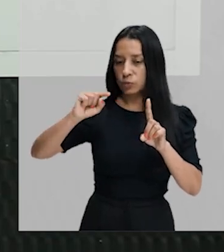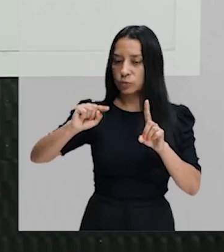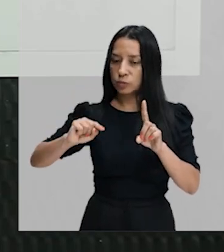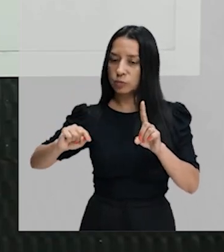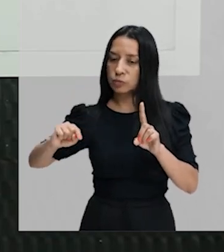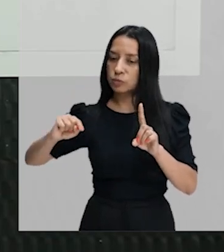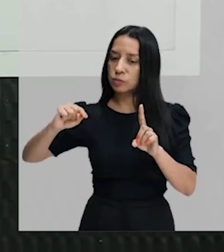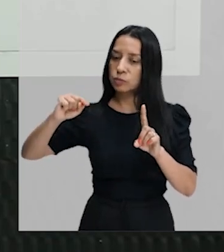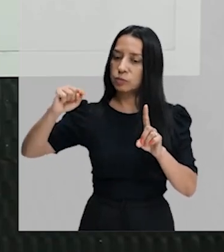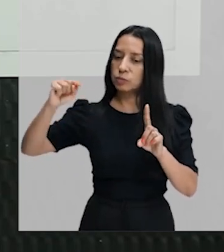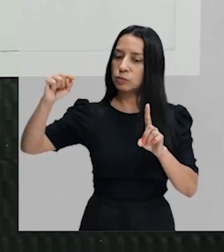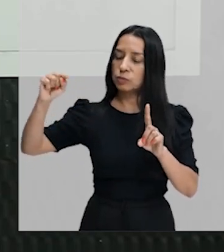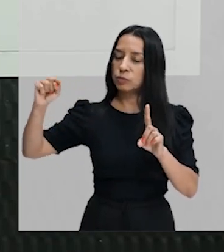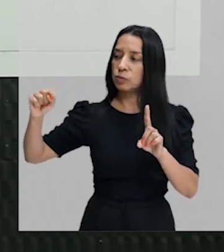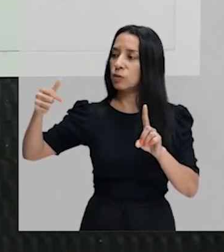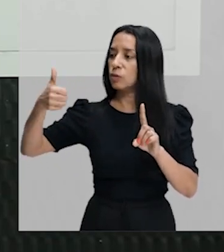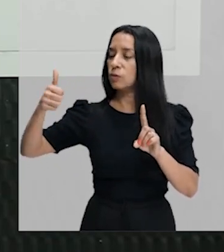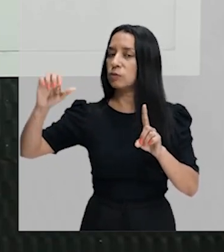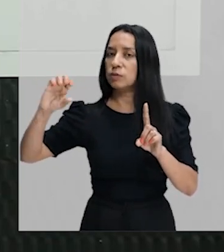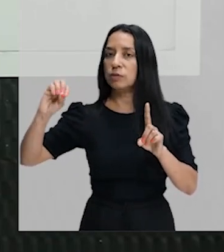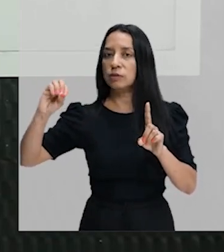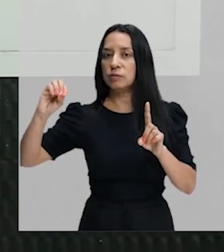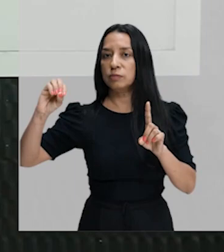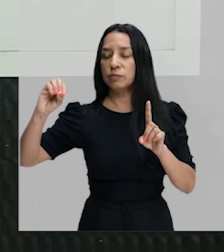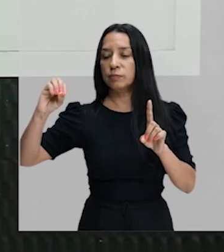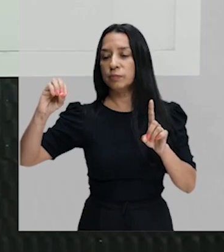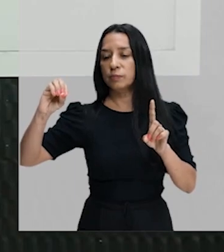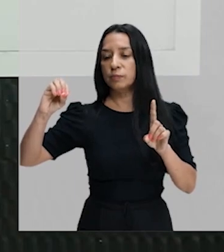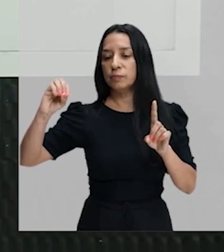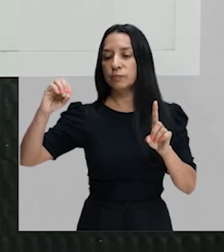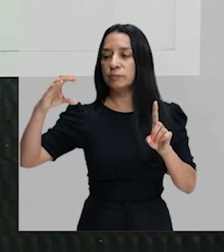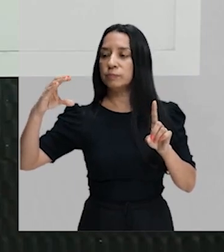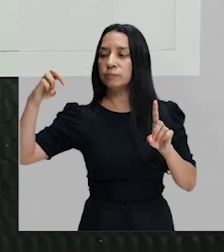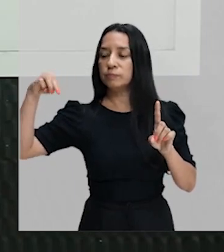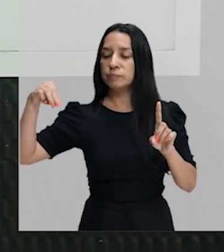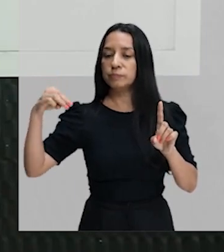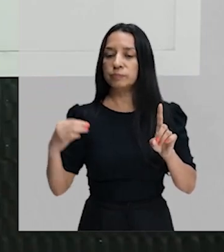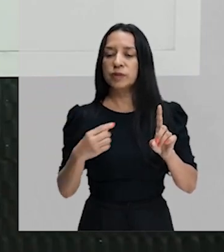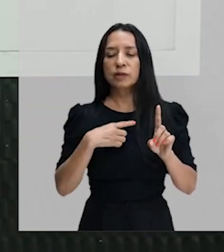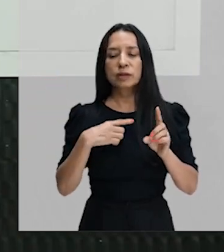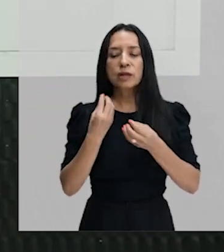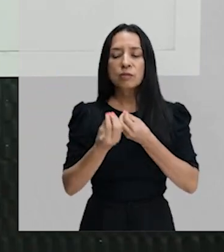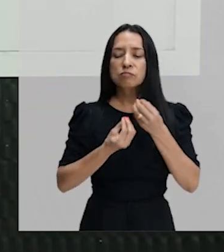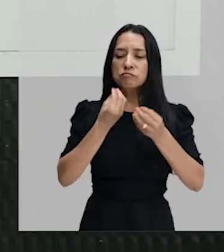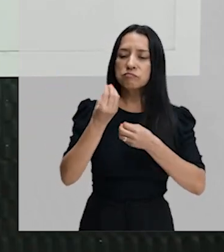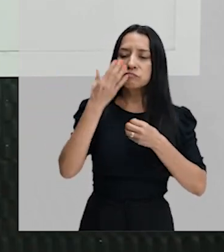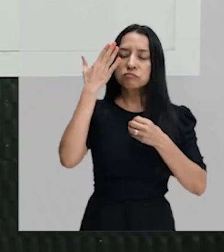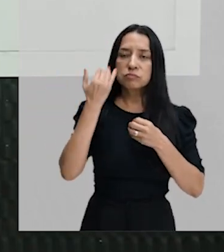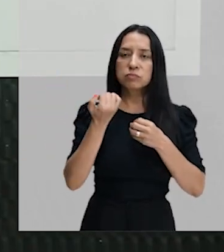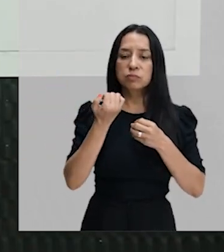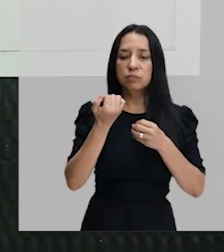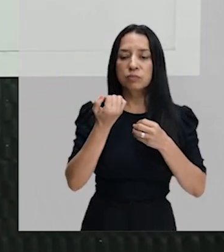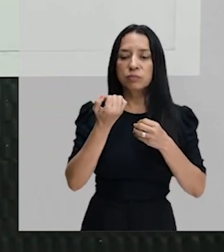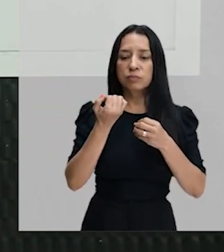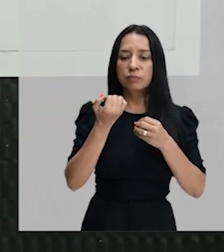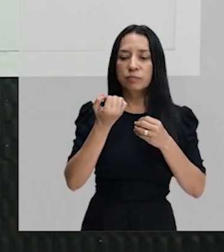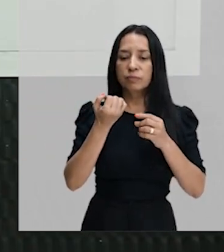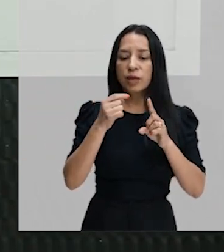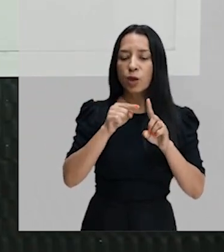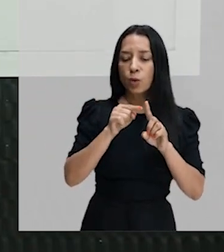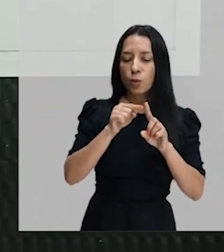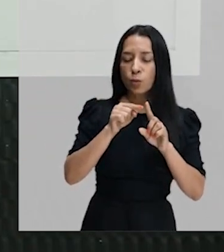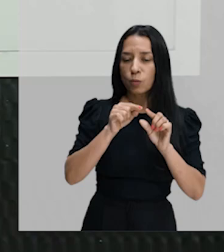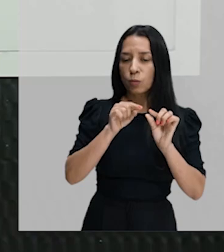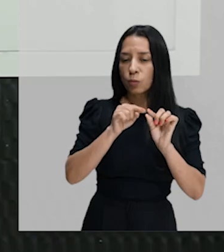mais alto nós temos o 10 cm tem como a gente definir não é o comprimento de onda